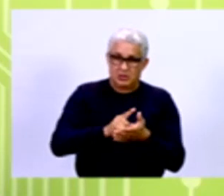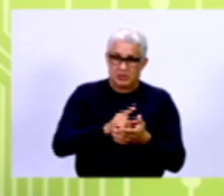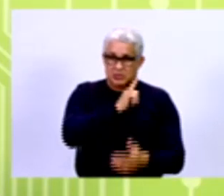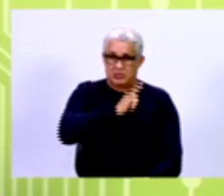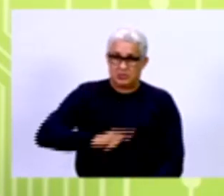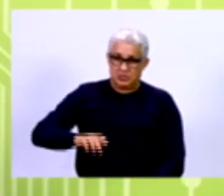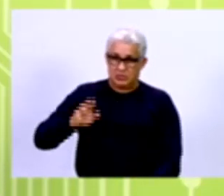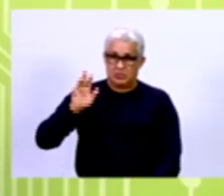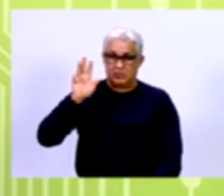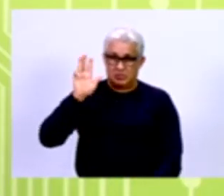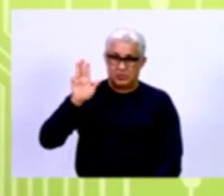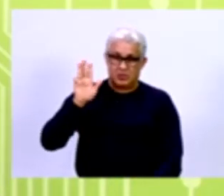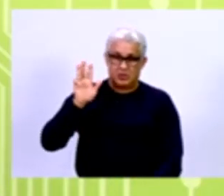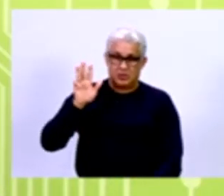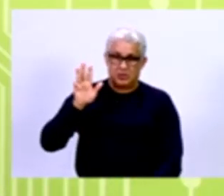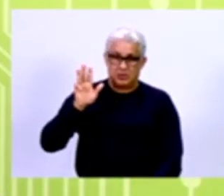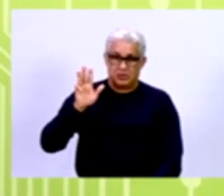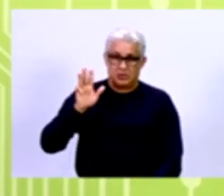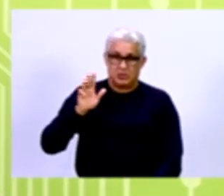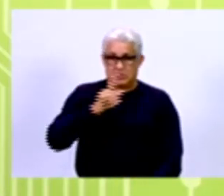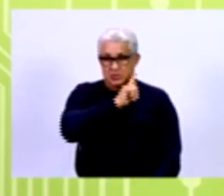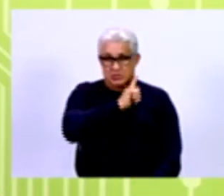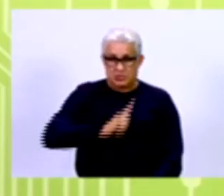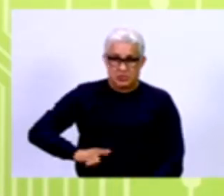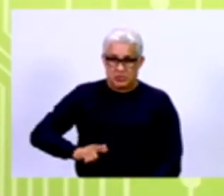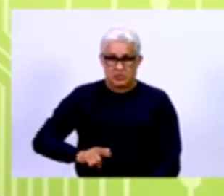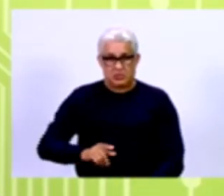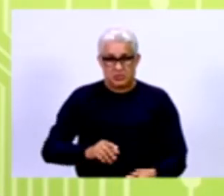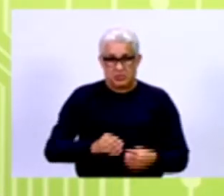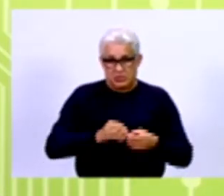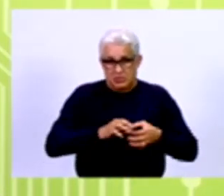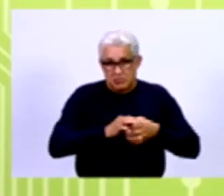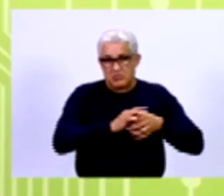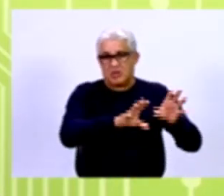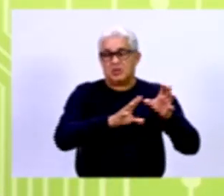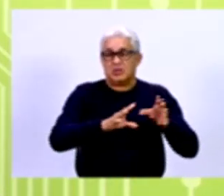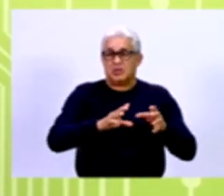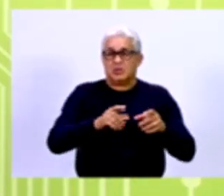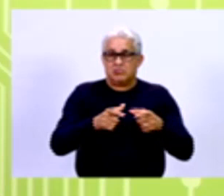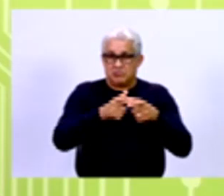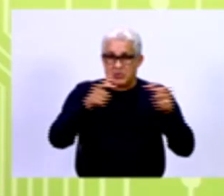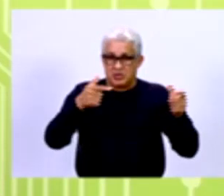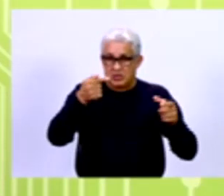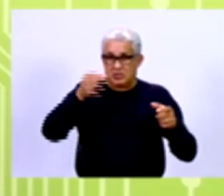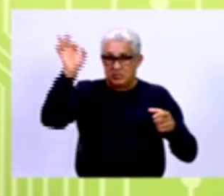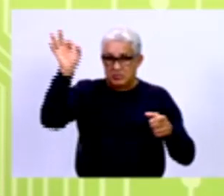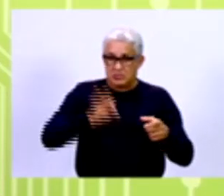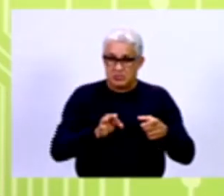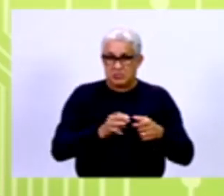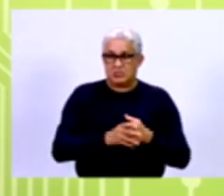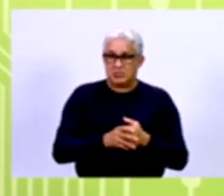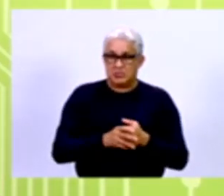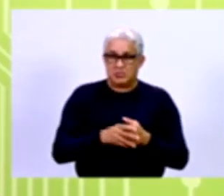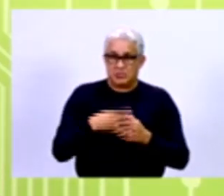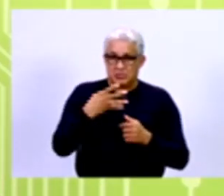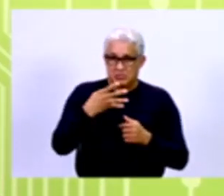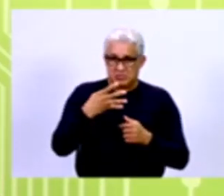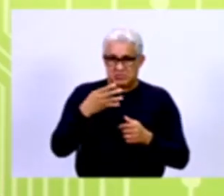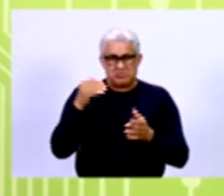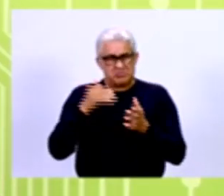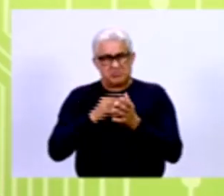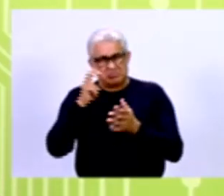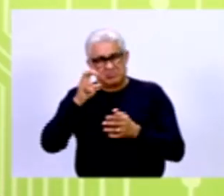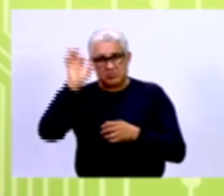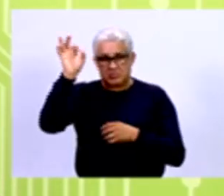Lula deixou o governo, a economia estava crescendo, chegou a crescer a 7%, então no período ela cresceu em torno de 4% a